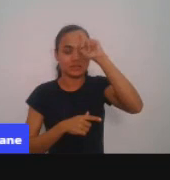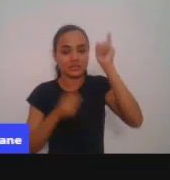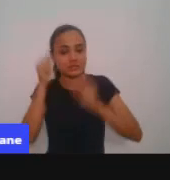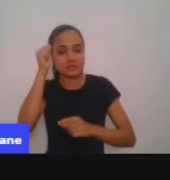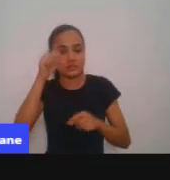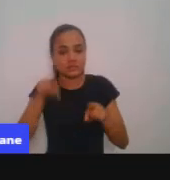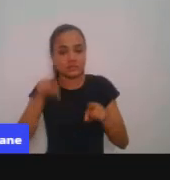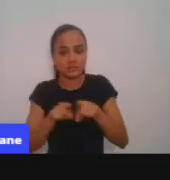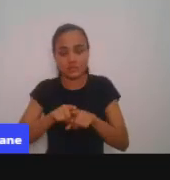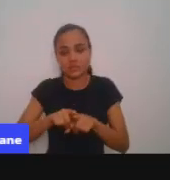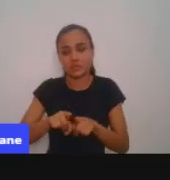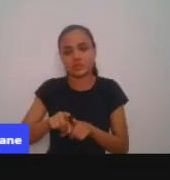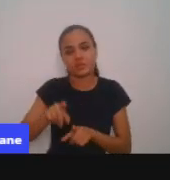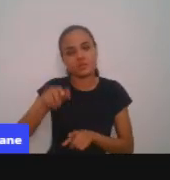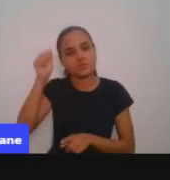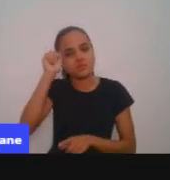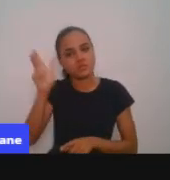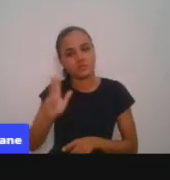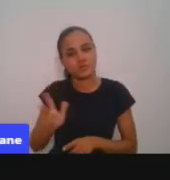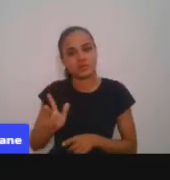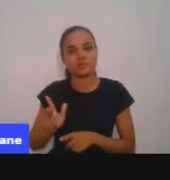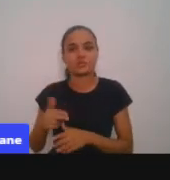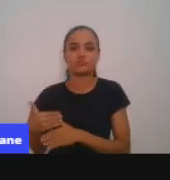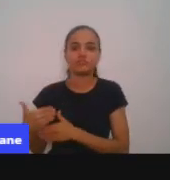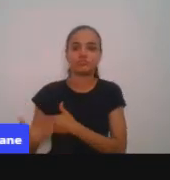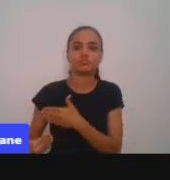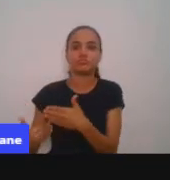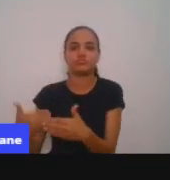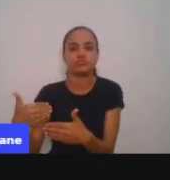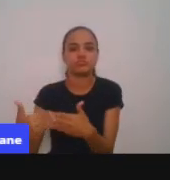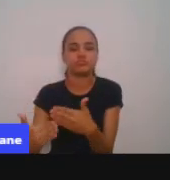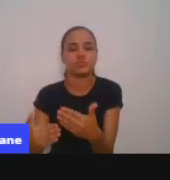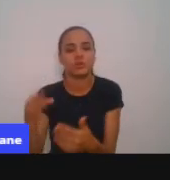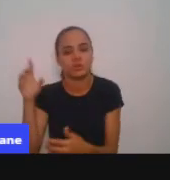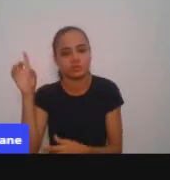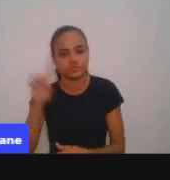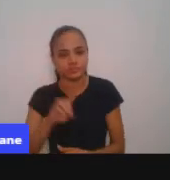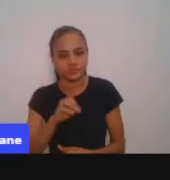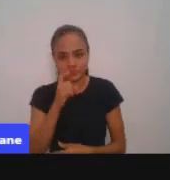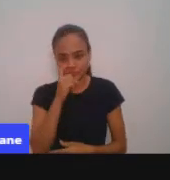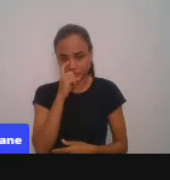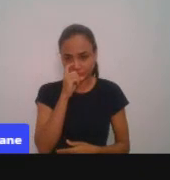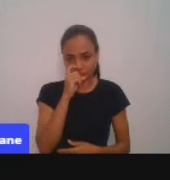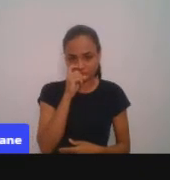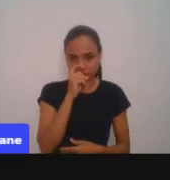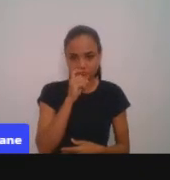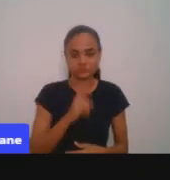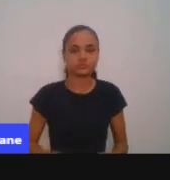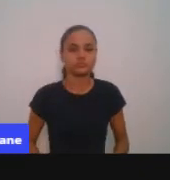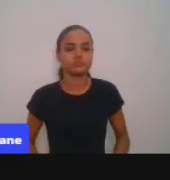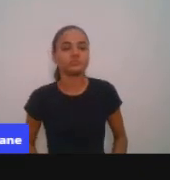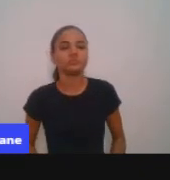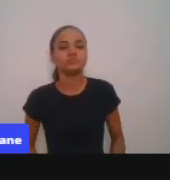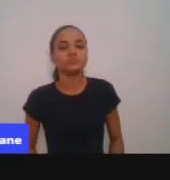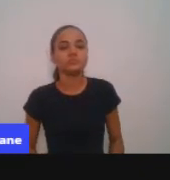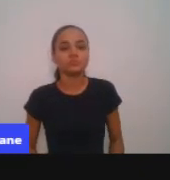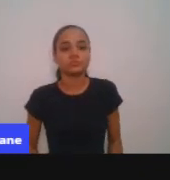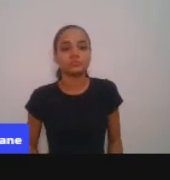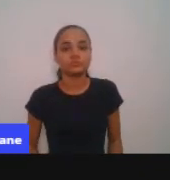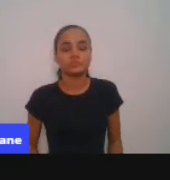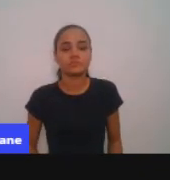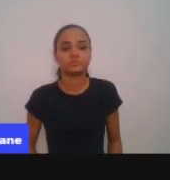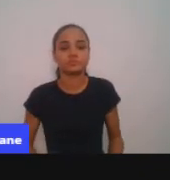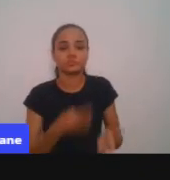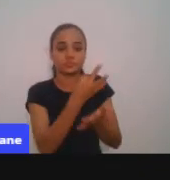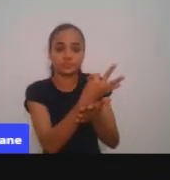nos nossos dias. Pode passar. E daí, esse texto, então, nós escolhemos com muito carinho